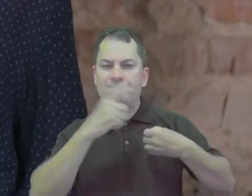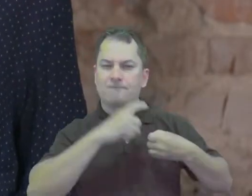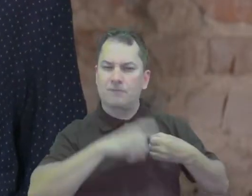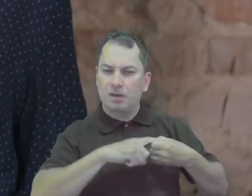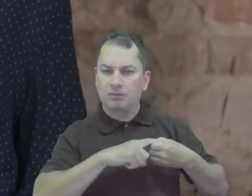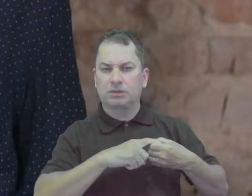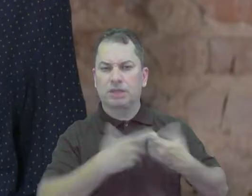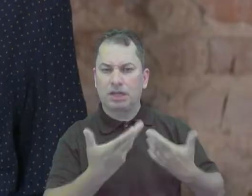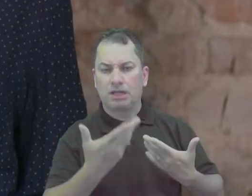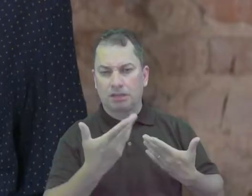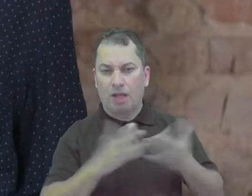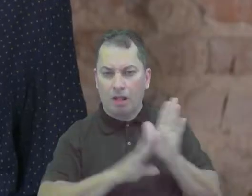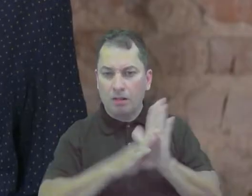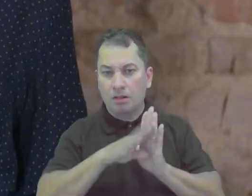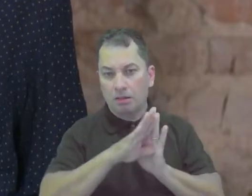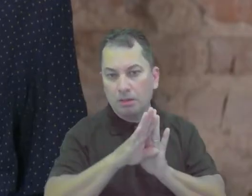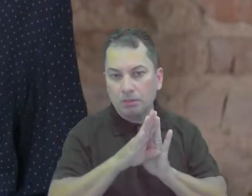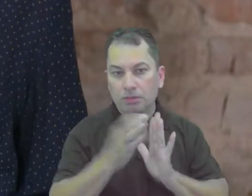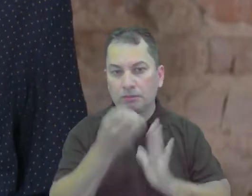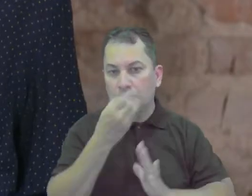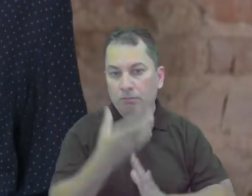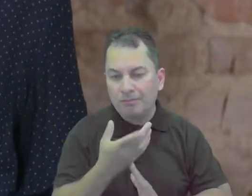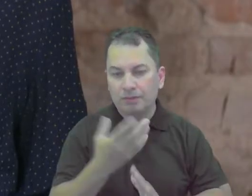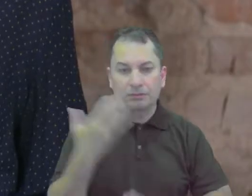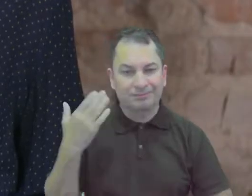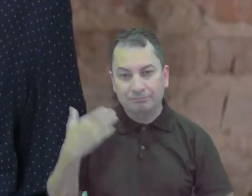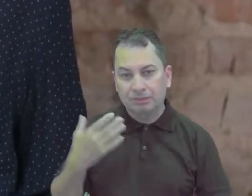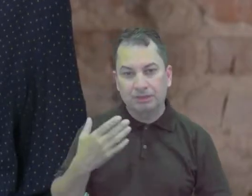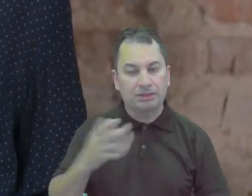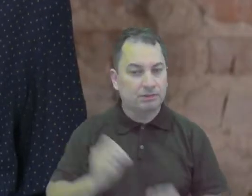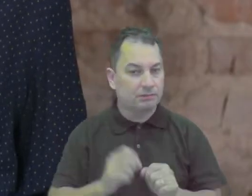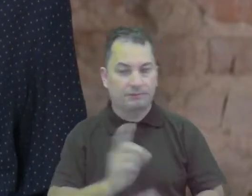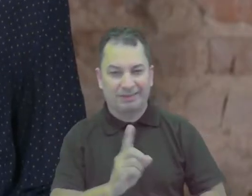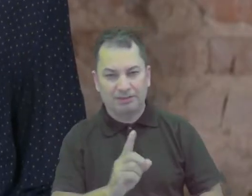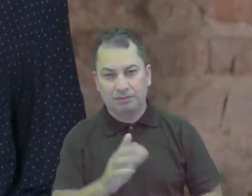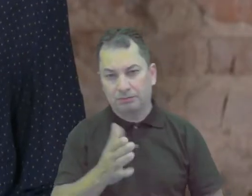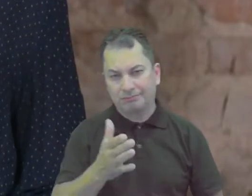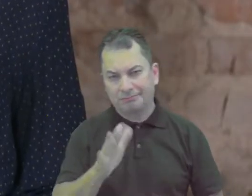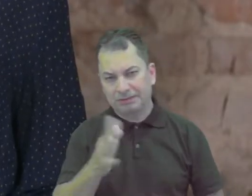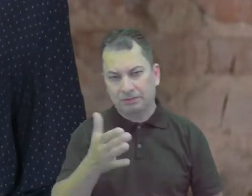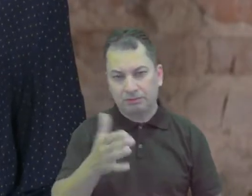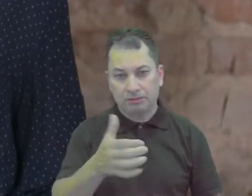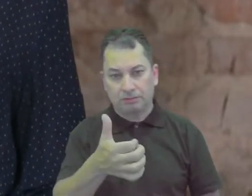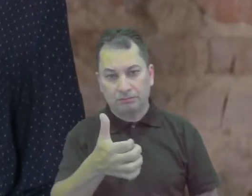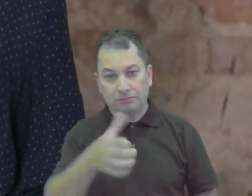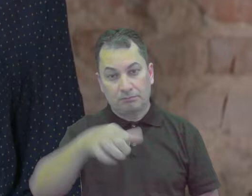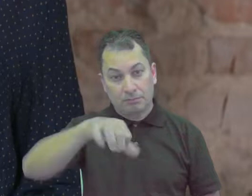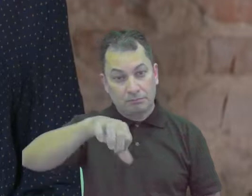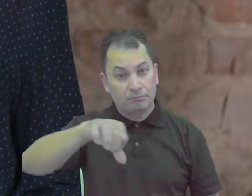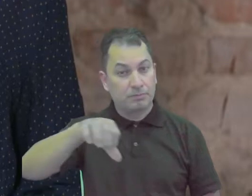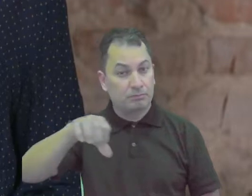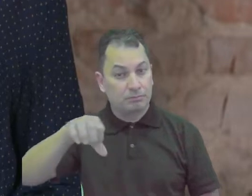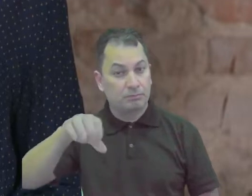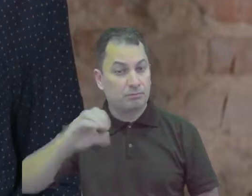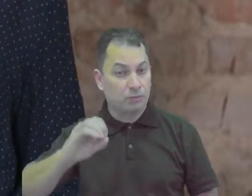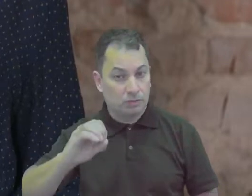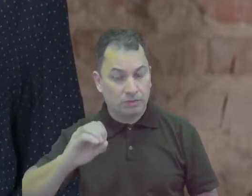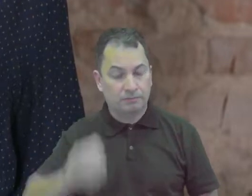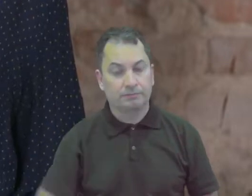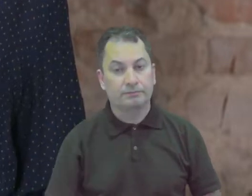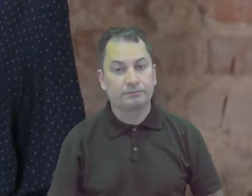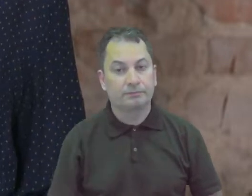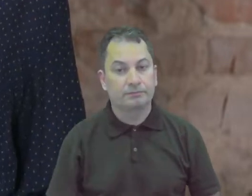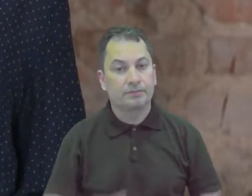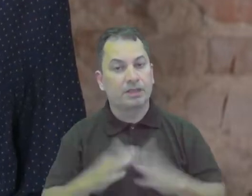de medições que aconteceu por volta de 1900. Dessa forma, é importante que a gente